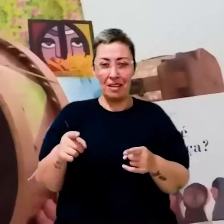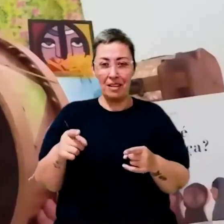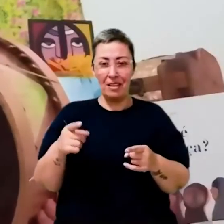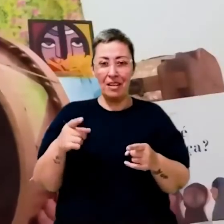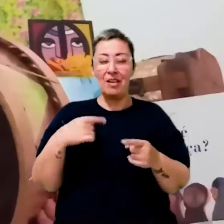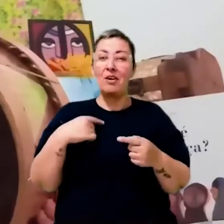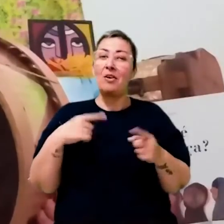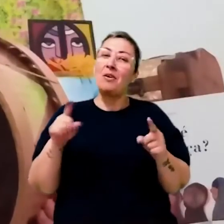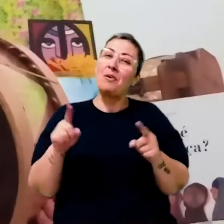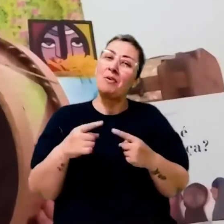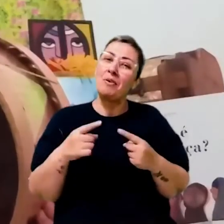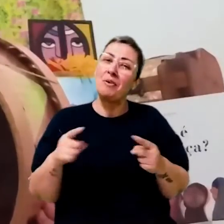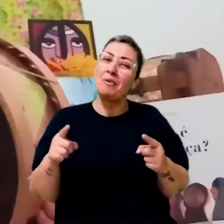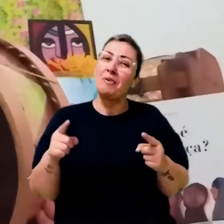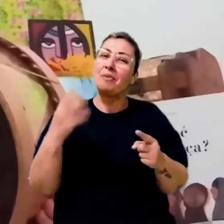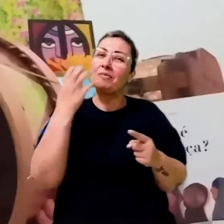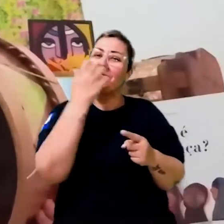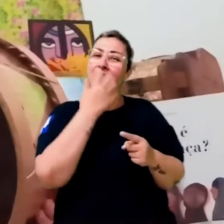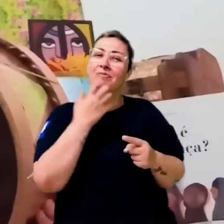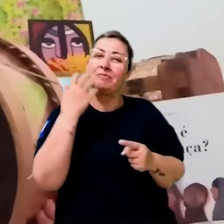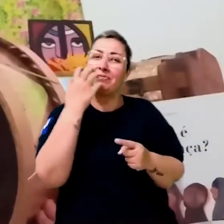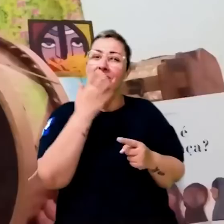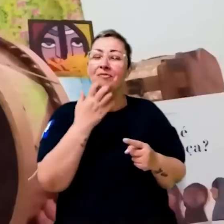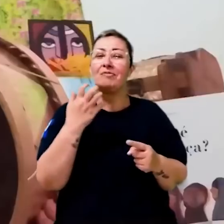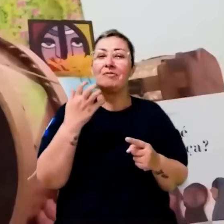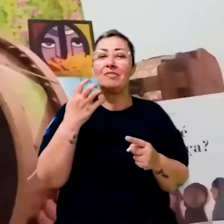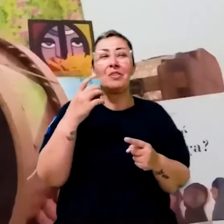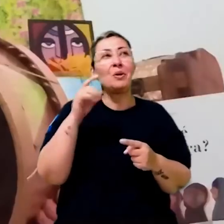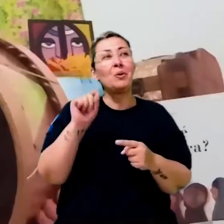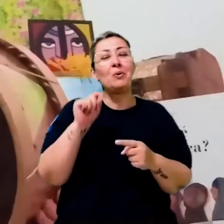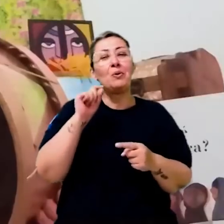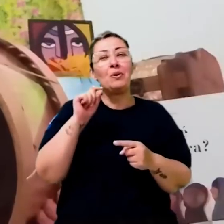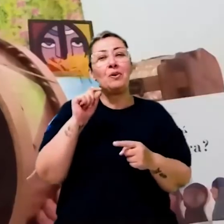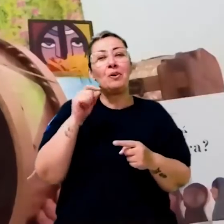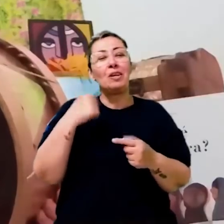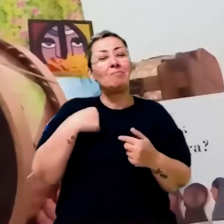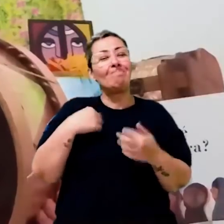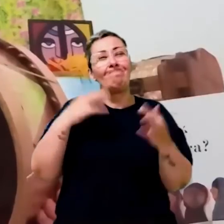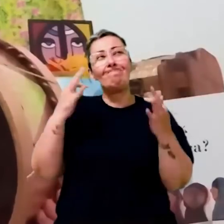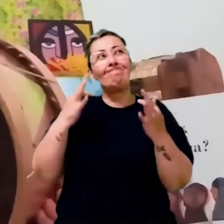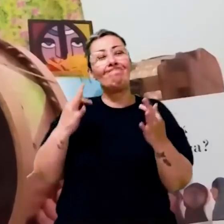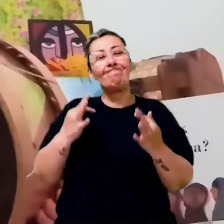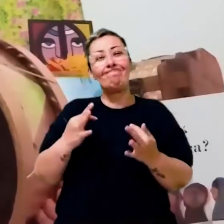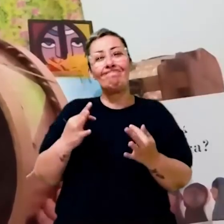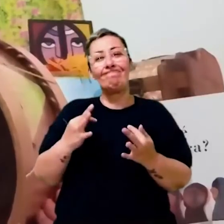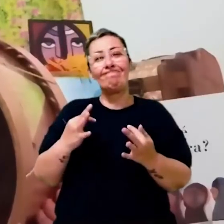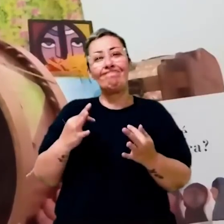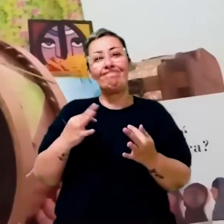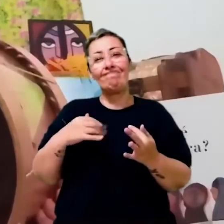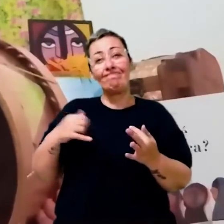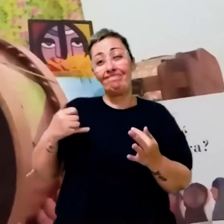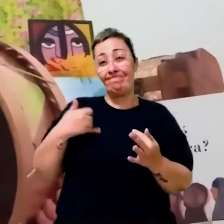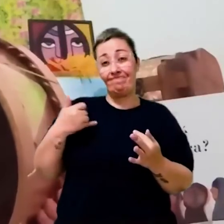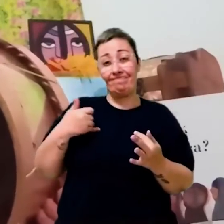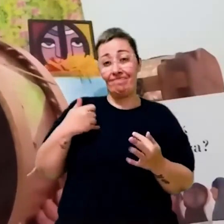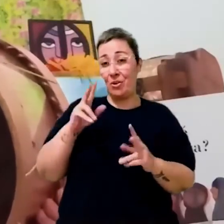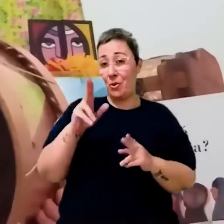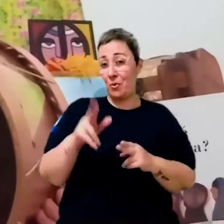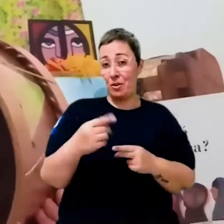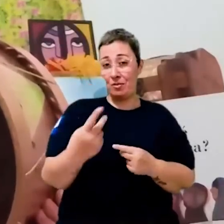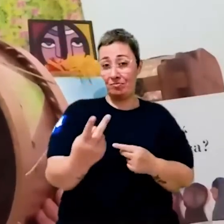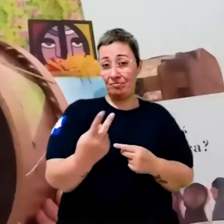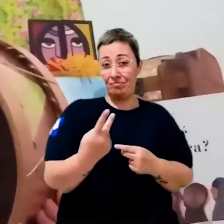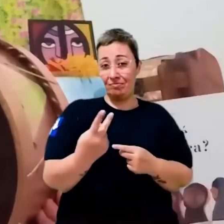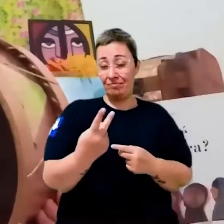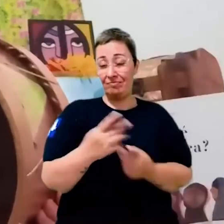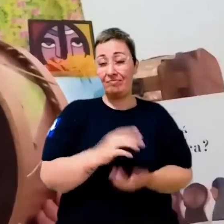uma cantiga que me fazia muito feliz quando eu tinha a idade de